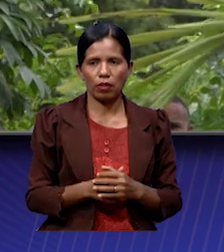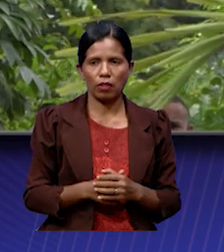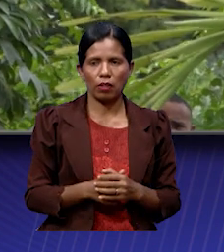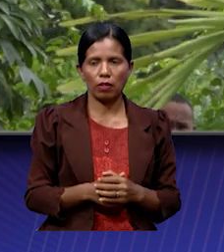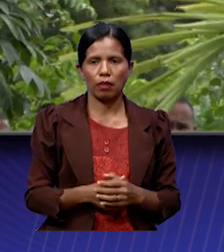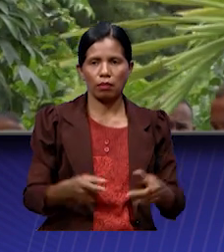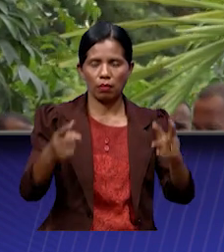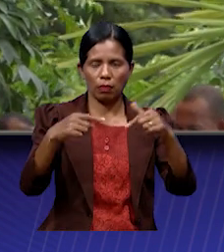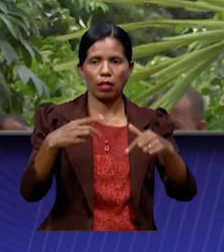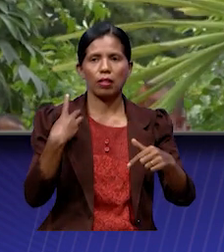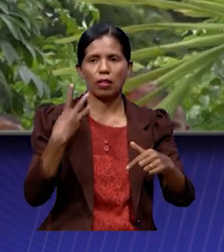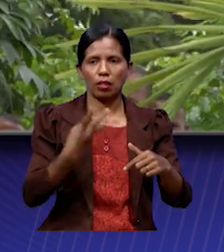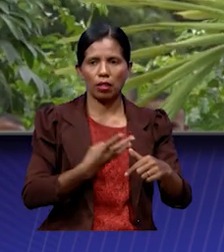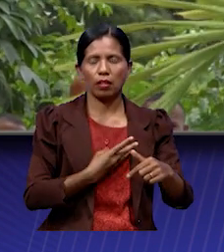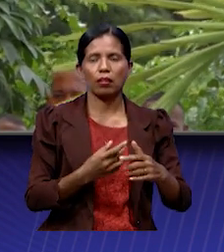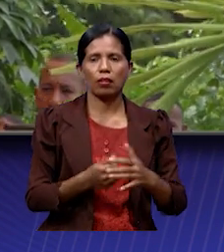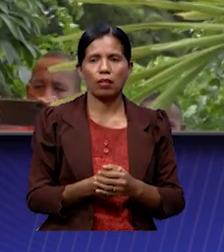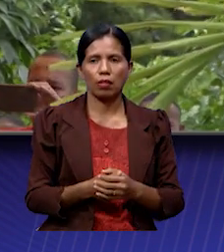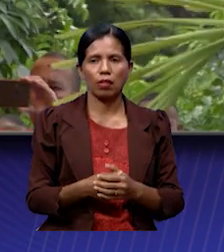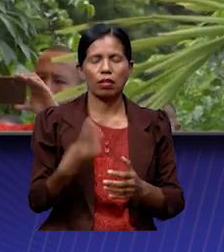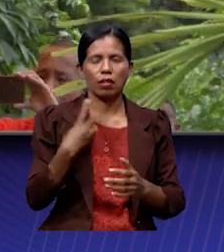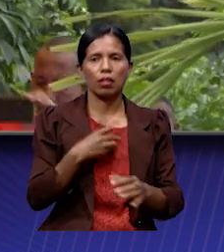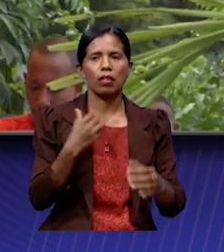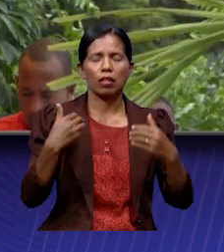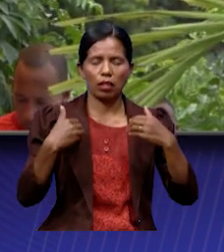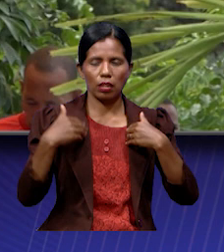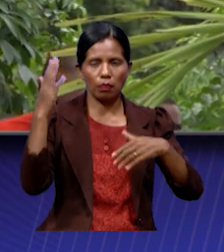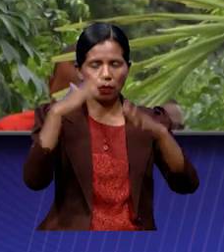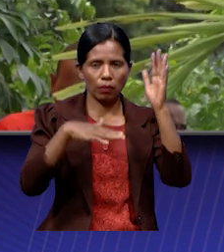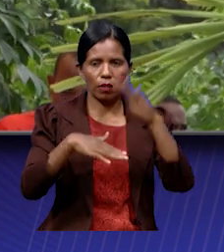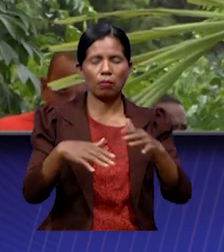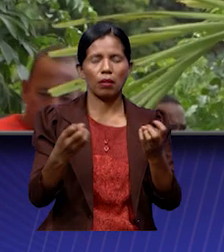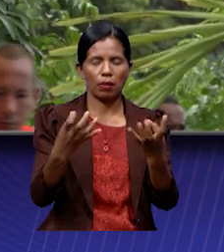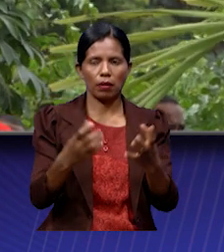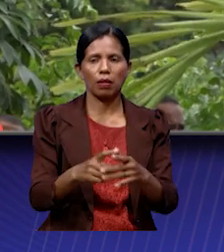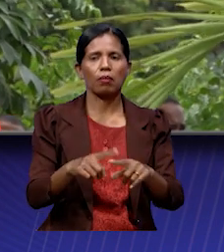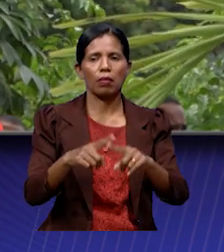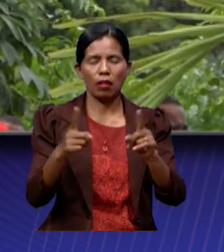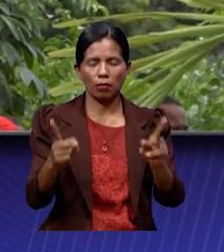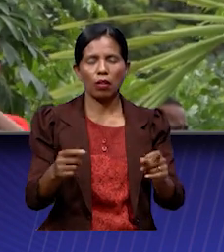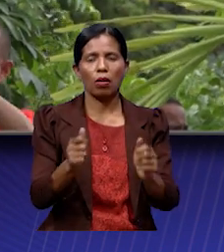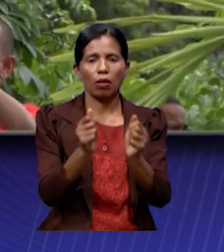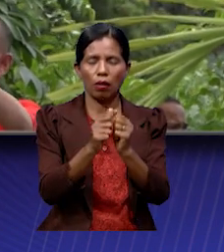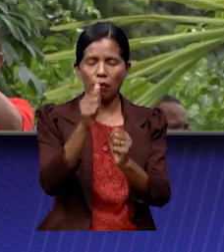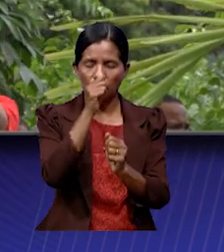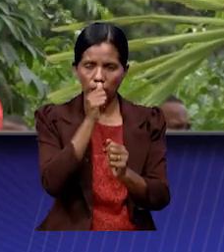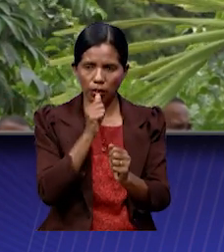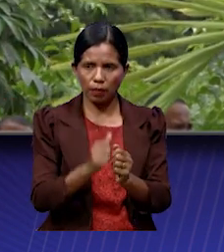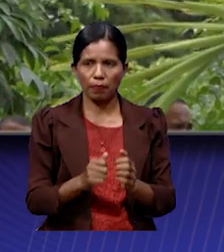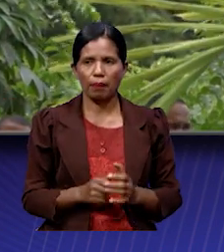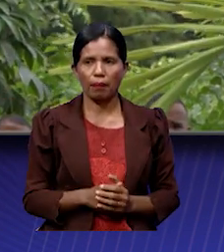Maíta, mesmo que nosso problema, barbara, mas venha com paciência,